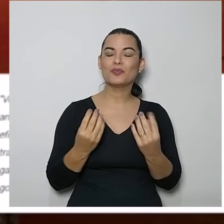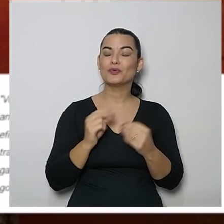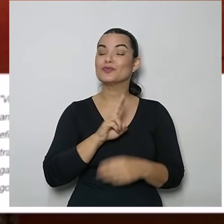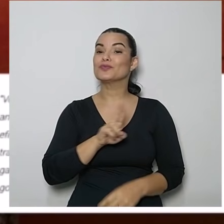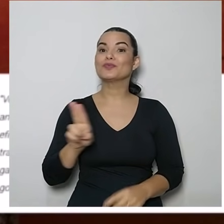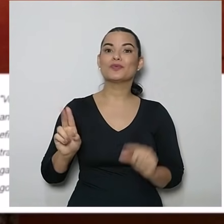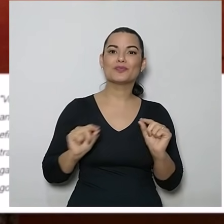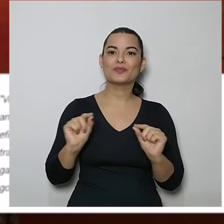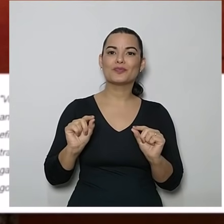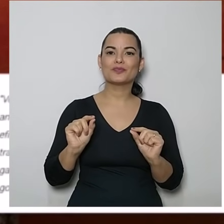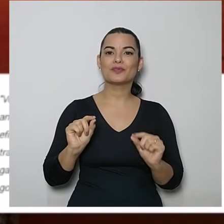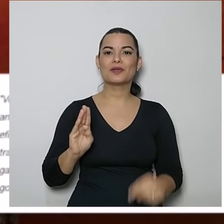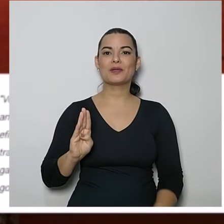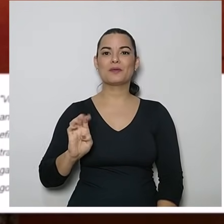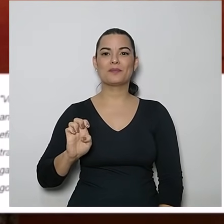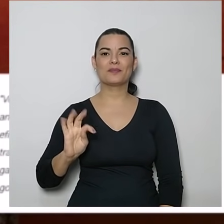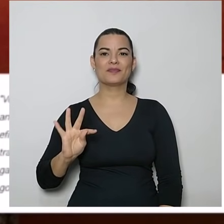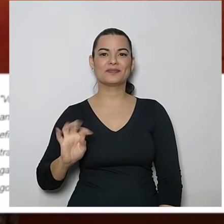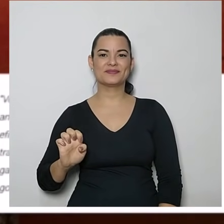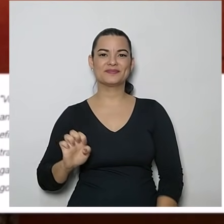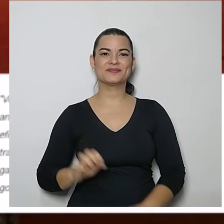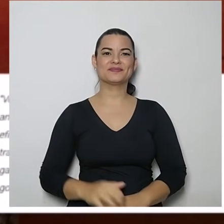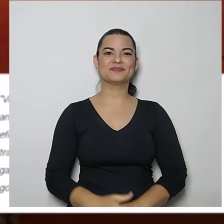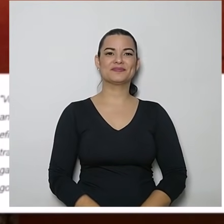esse jogo bete.